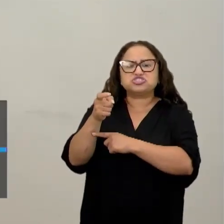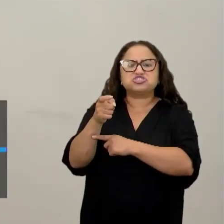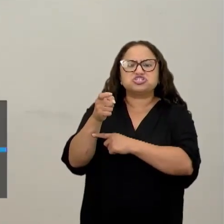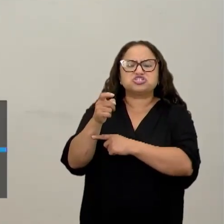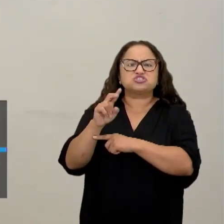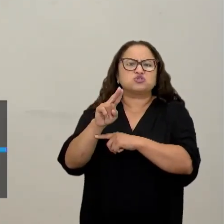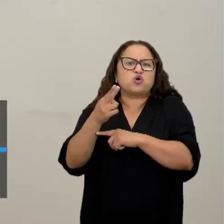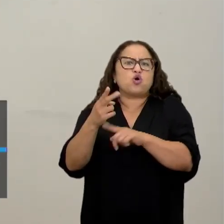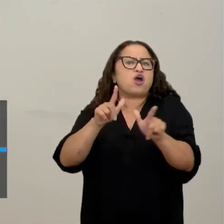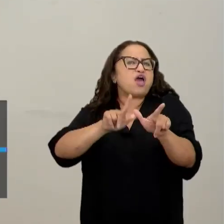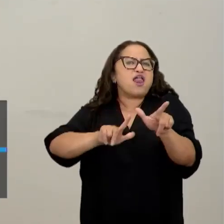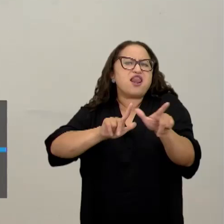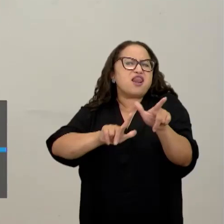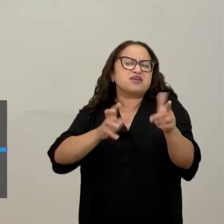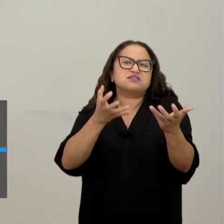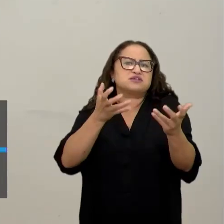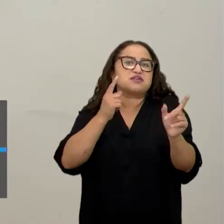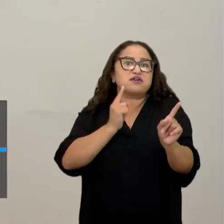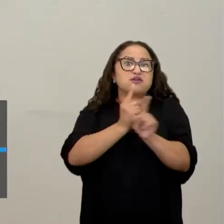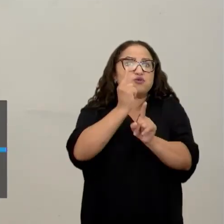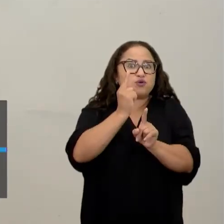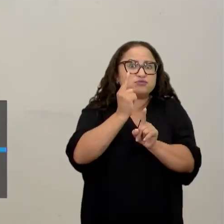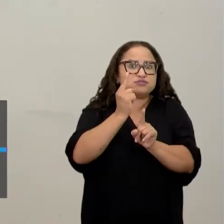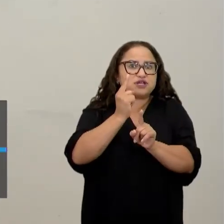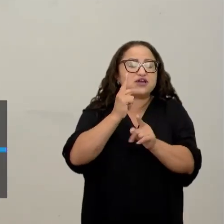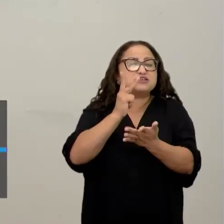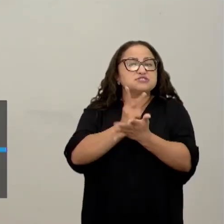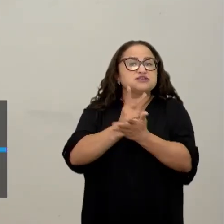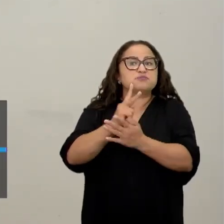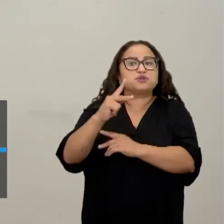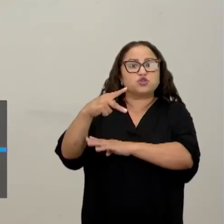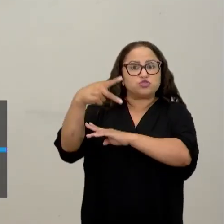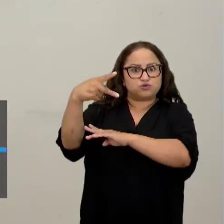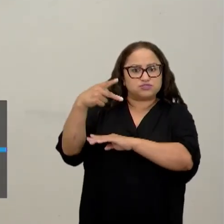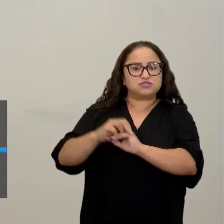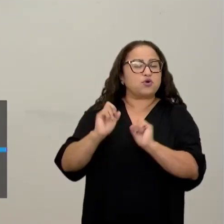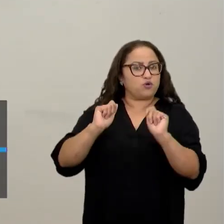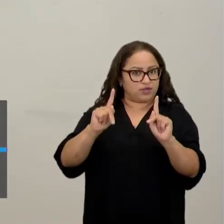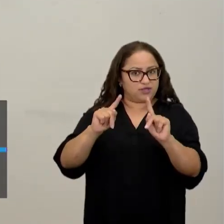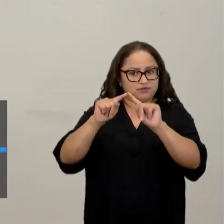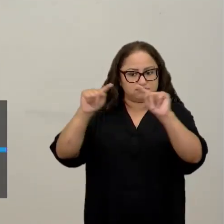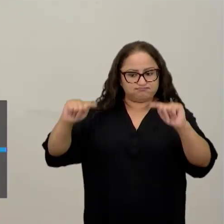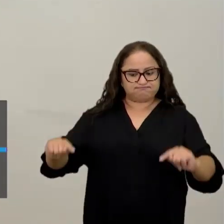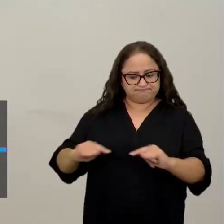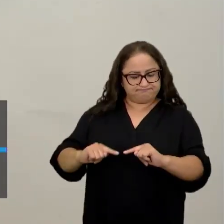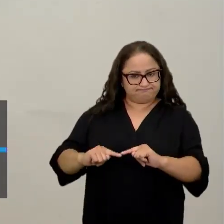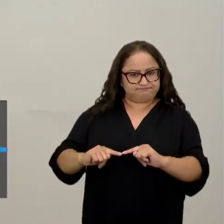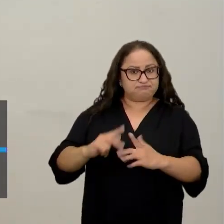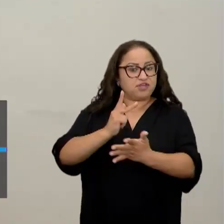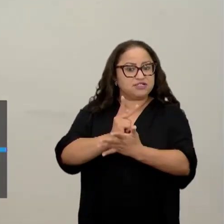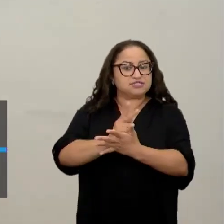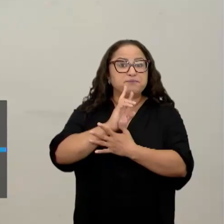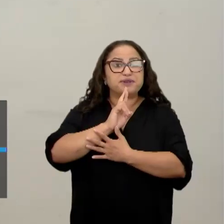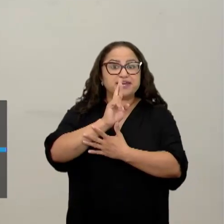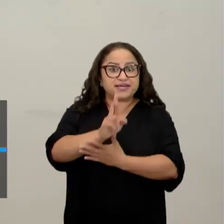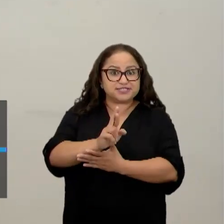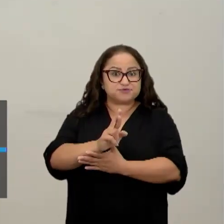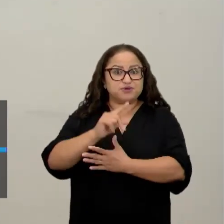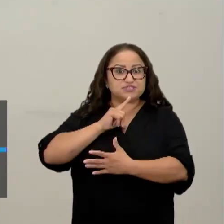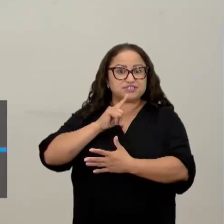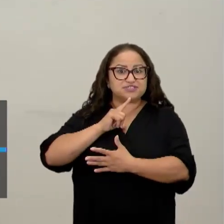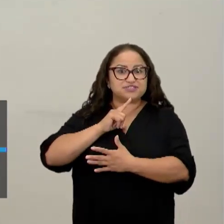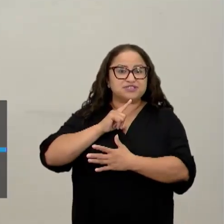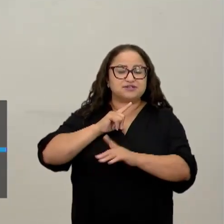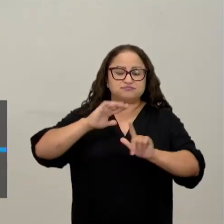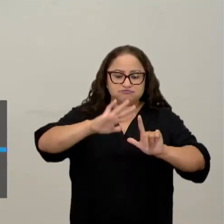x ou o expoente da letra que a gente quer descobrir o maior deles é dois né é um quadradinho Tá certo e elas são sempre resultados